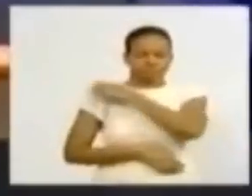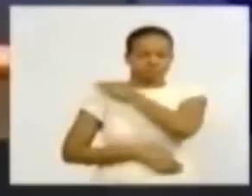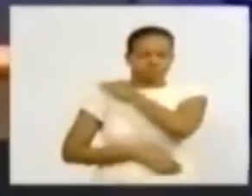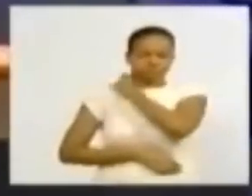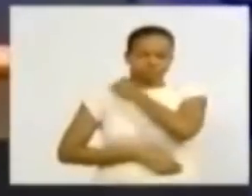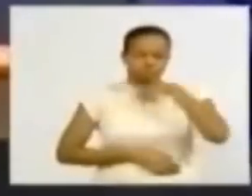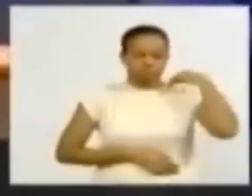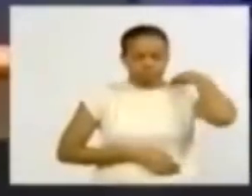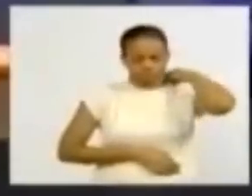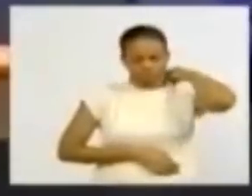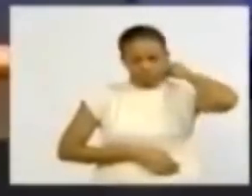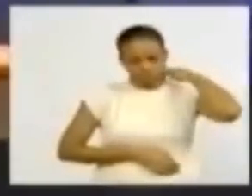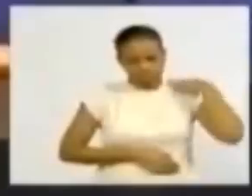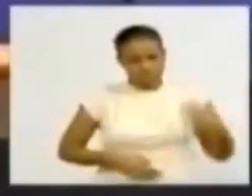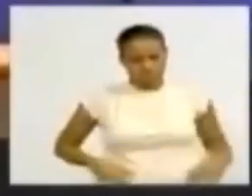Feche seus olhos,